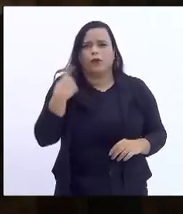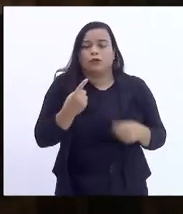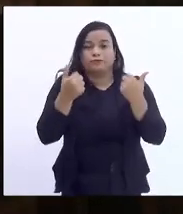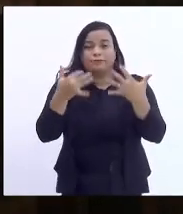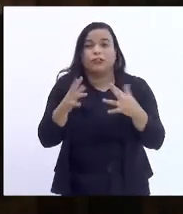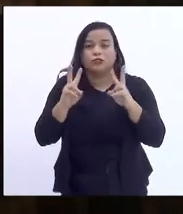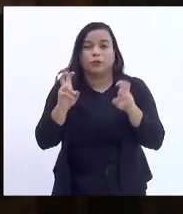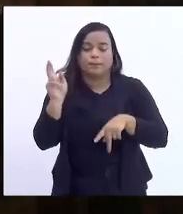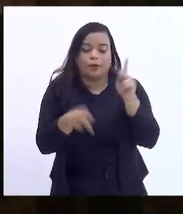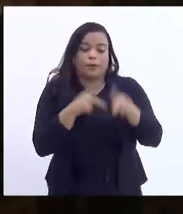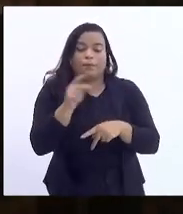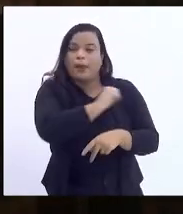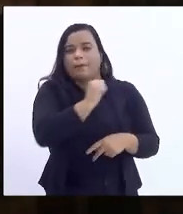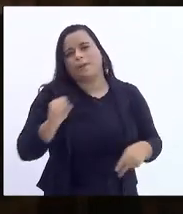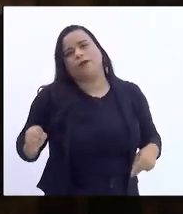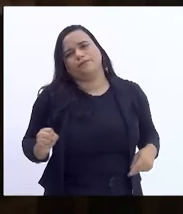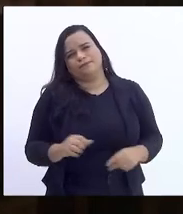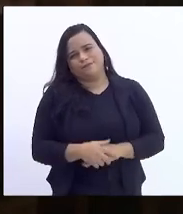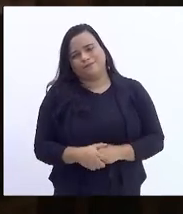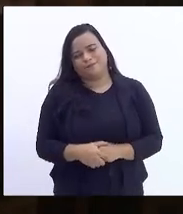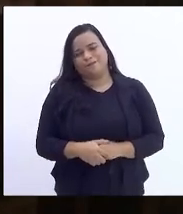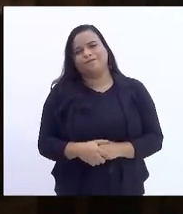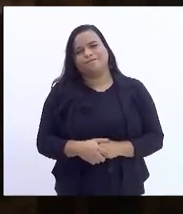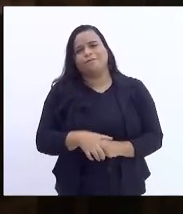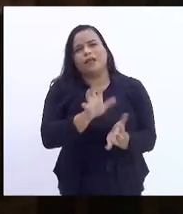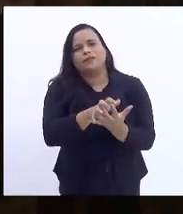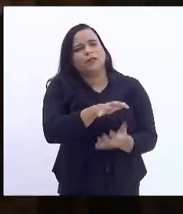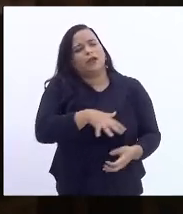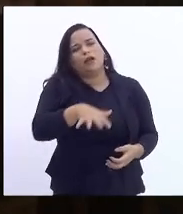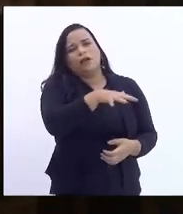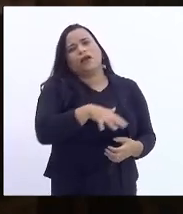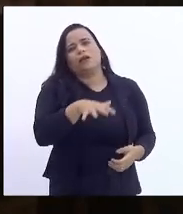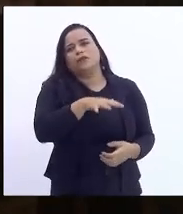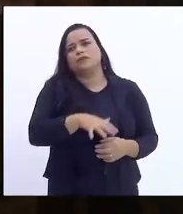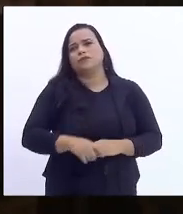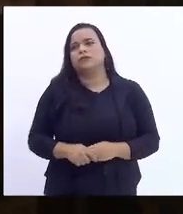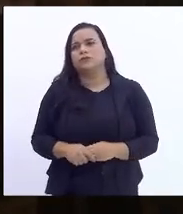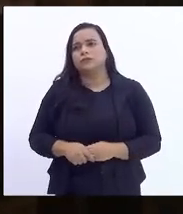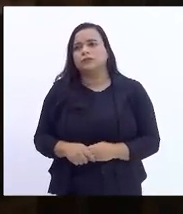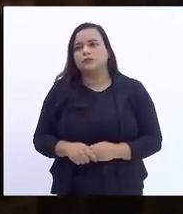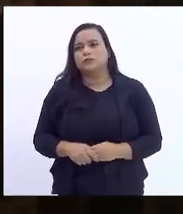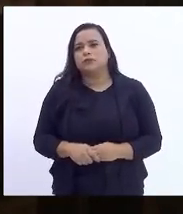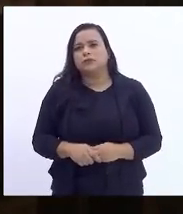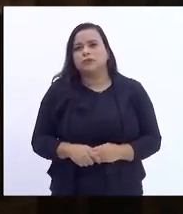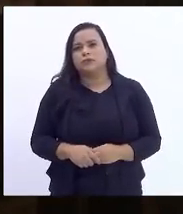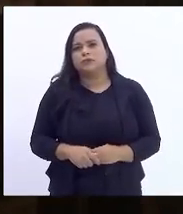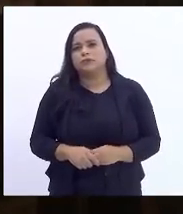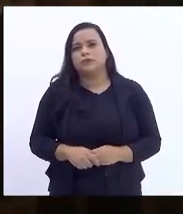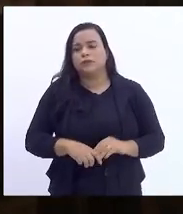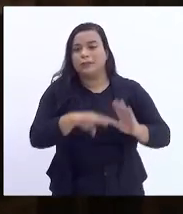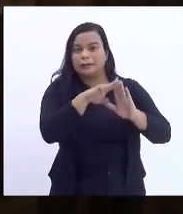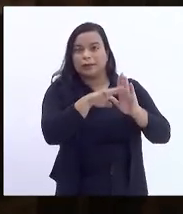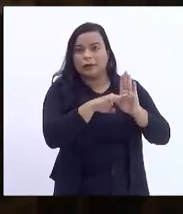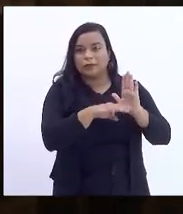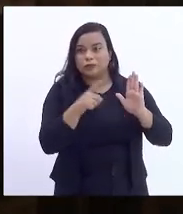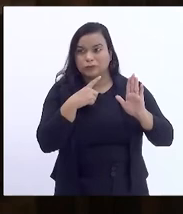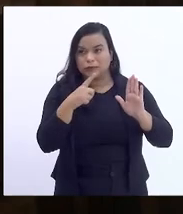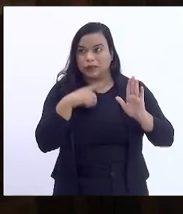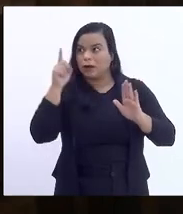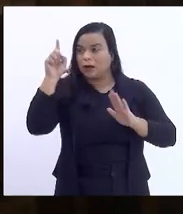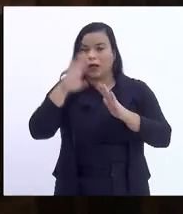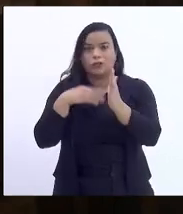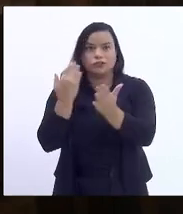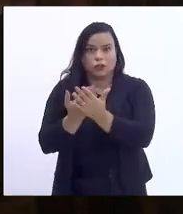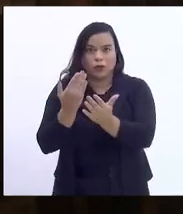genocídio em Jacarezinho o roomba já foi embora trazer um dado tem uma escola no